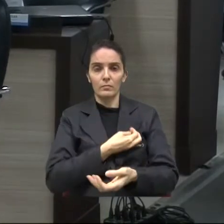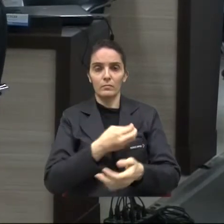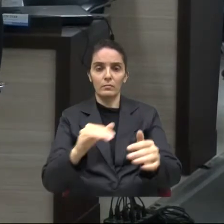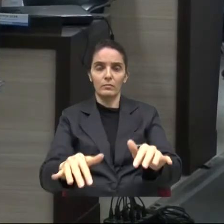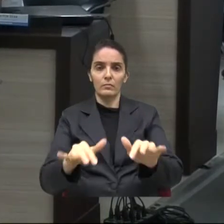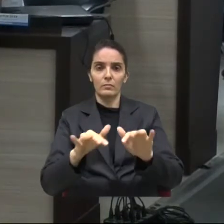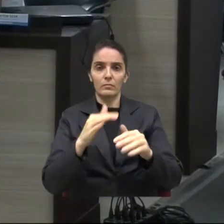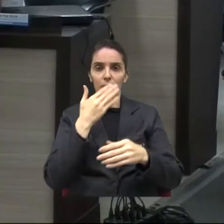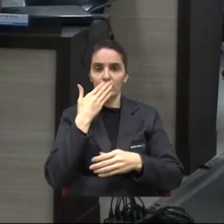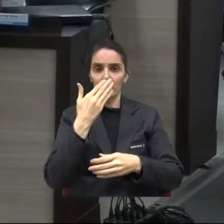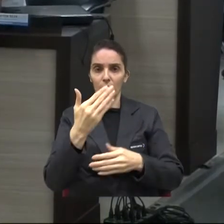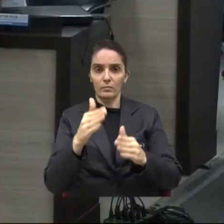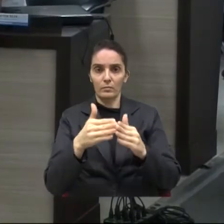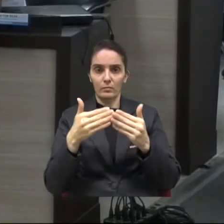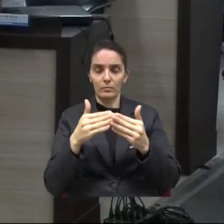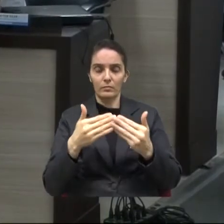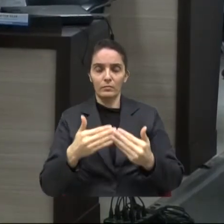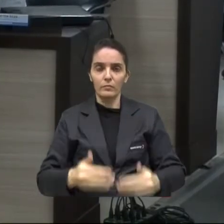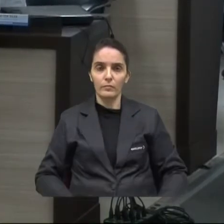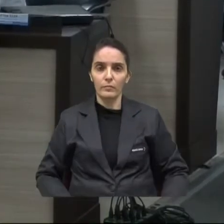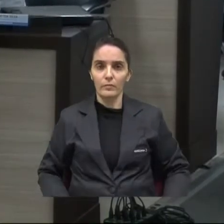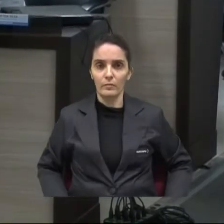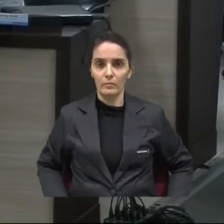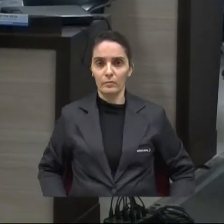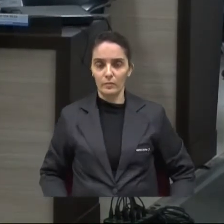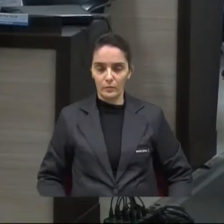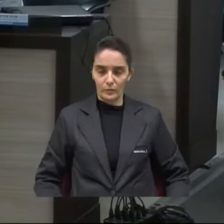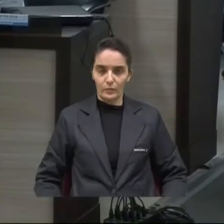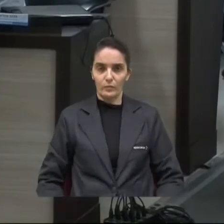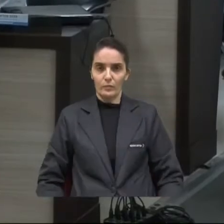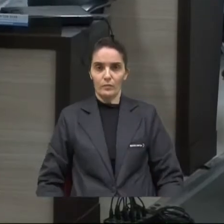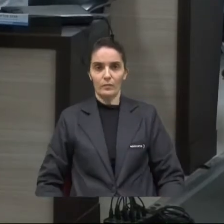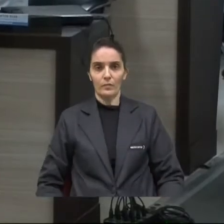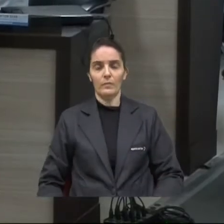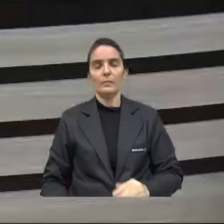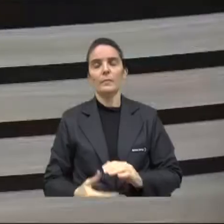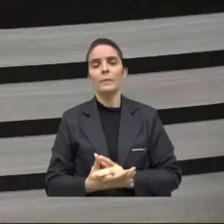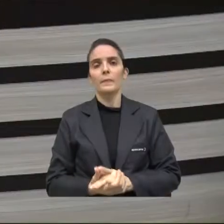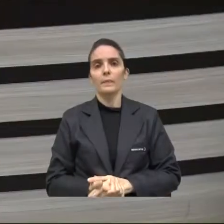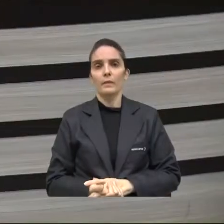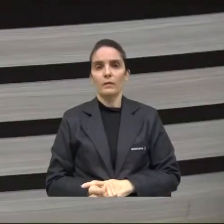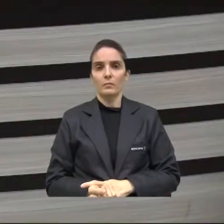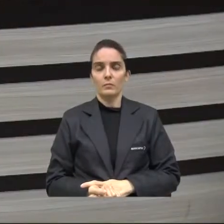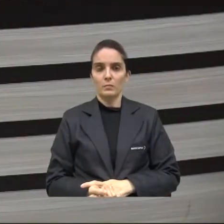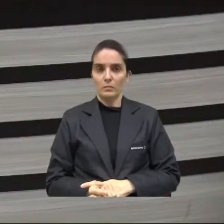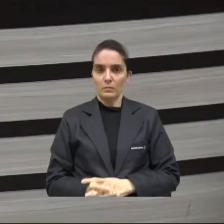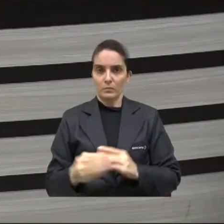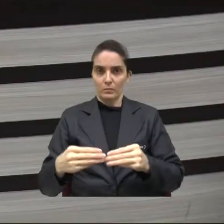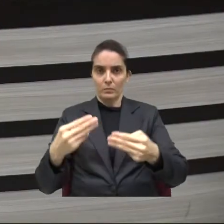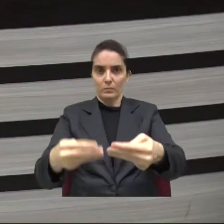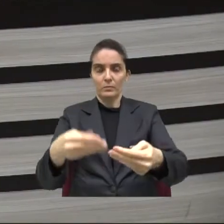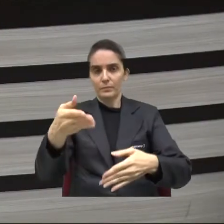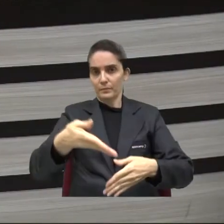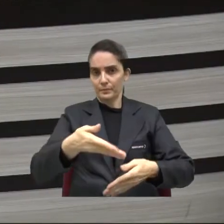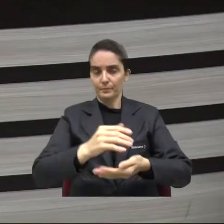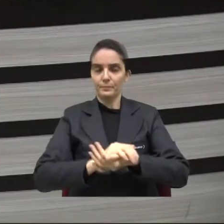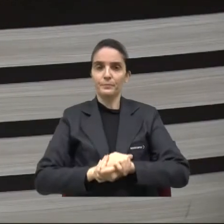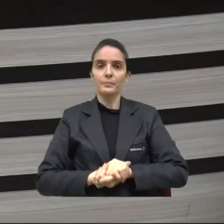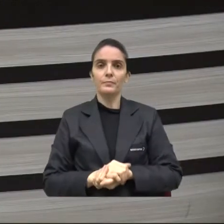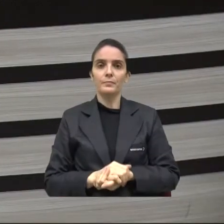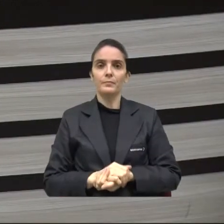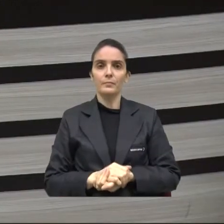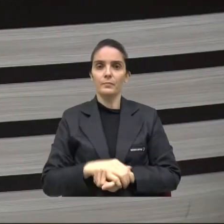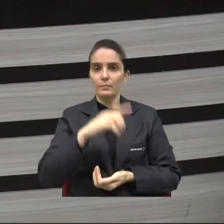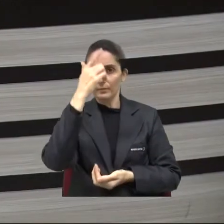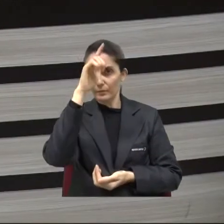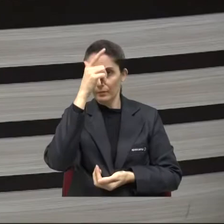peço para que os líderes possam votar em inversão de pauta. Inversão de pauta para a leitura das moções.